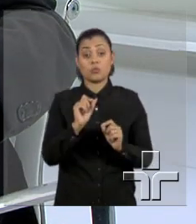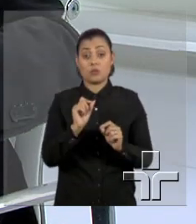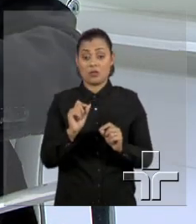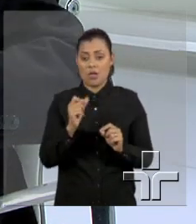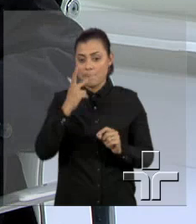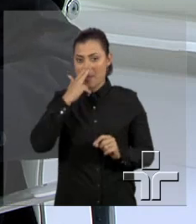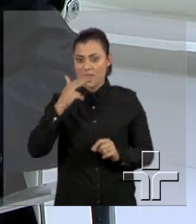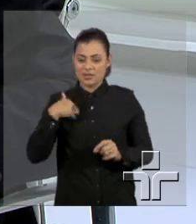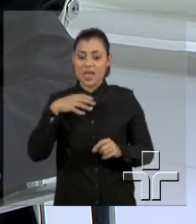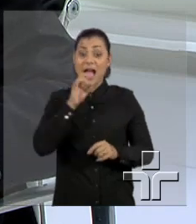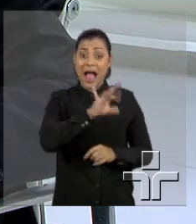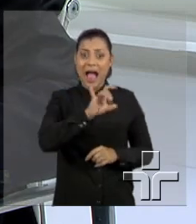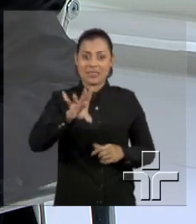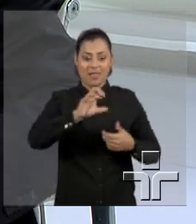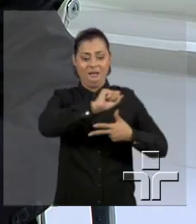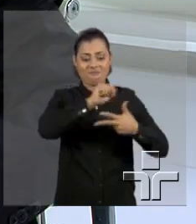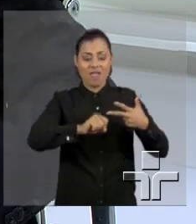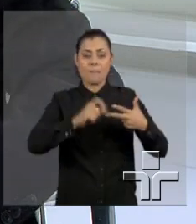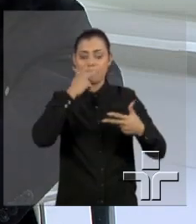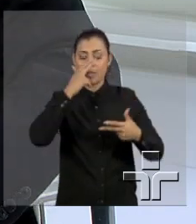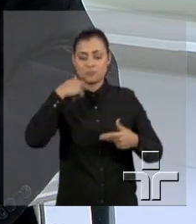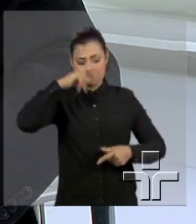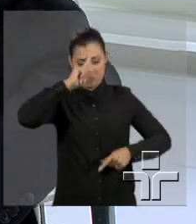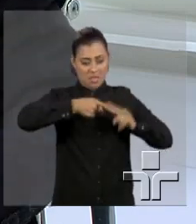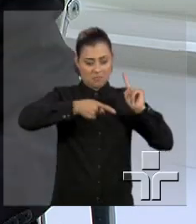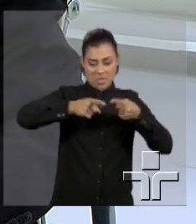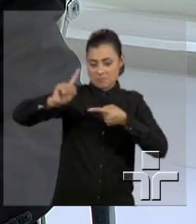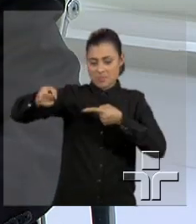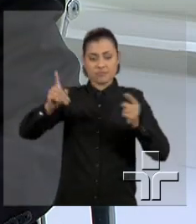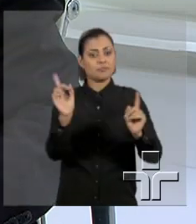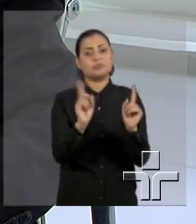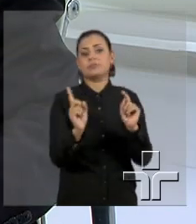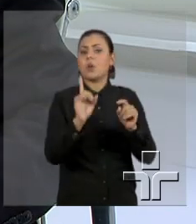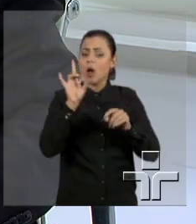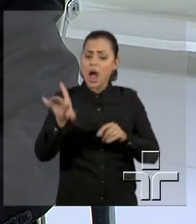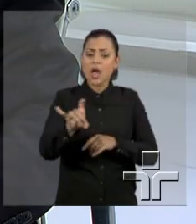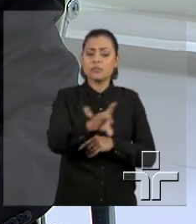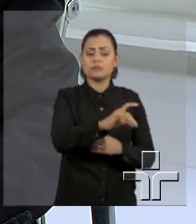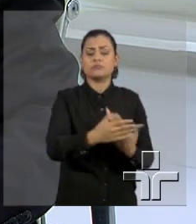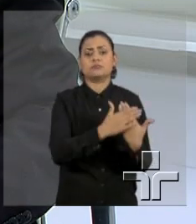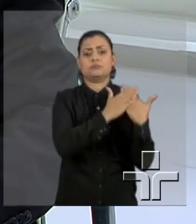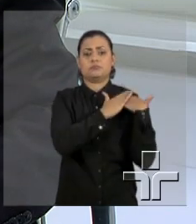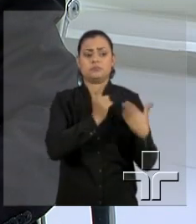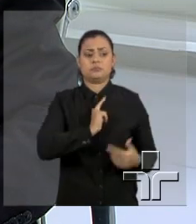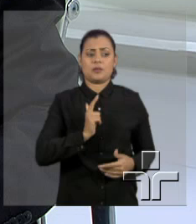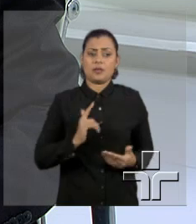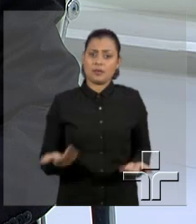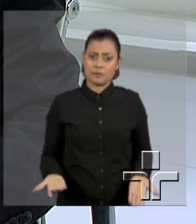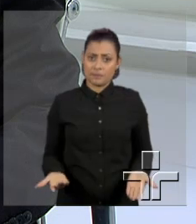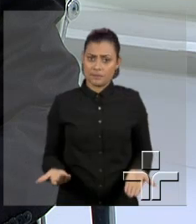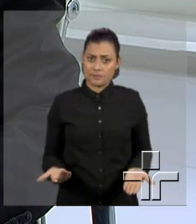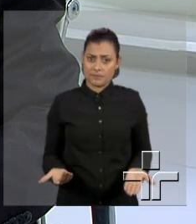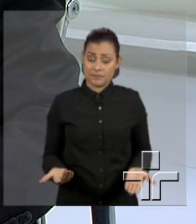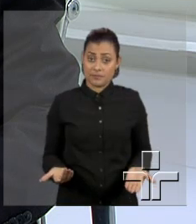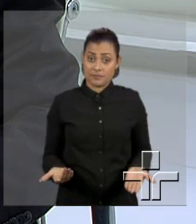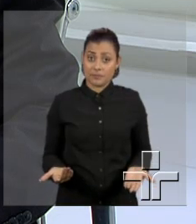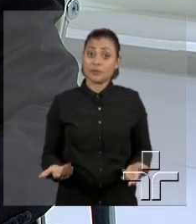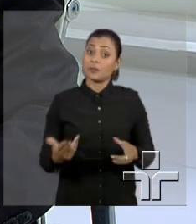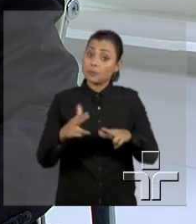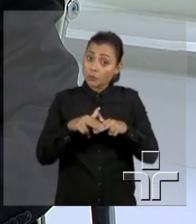do outro. Cada poder se situe no seu círculo de